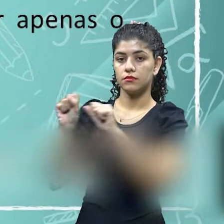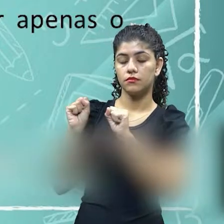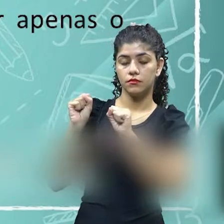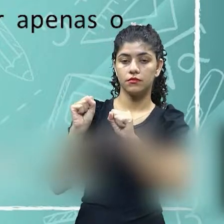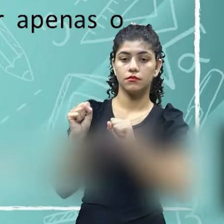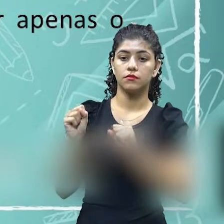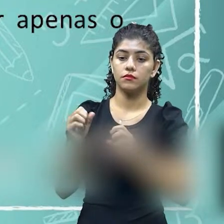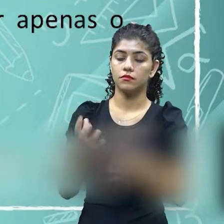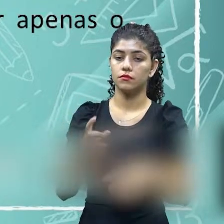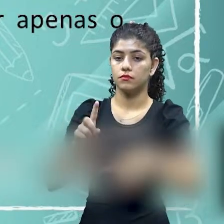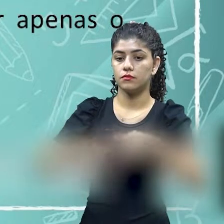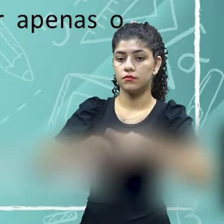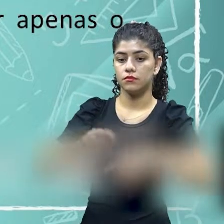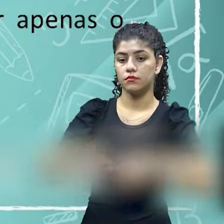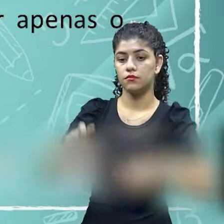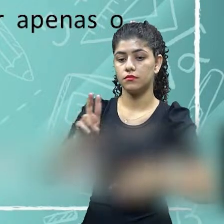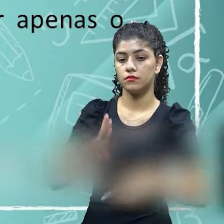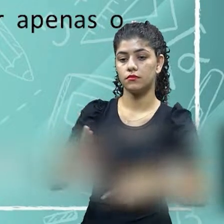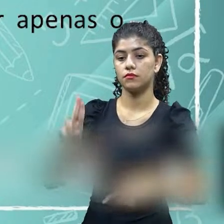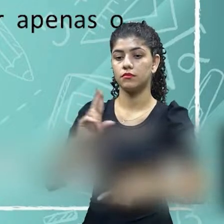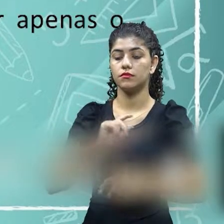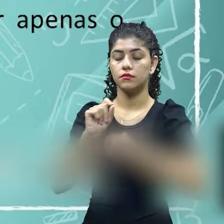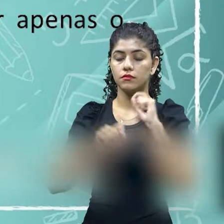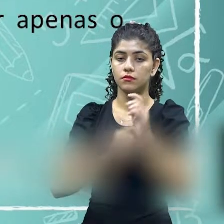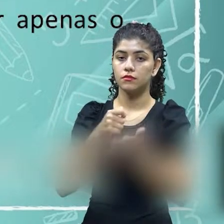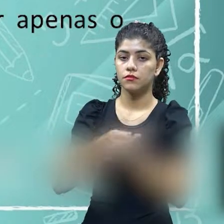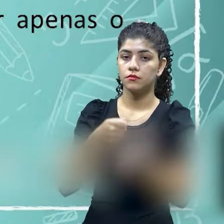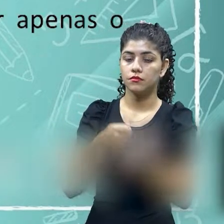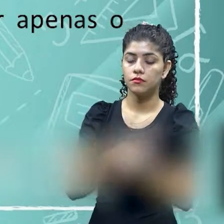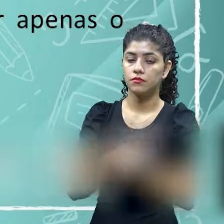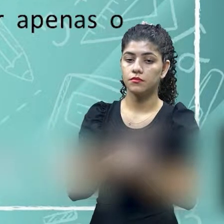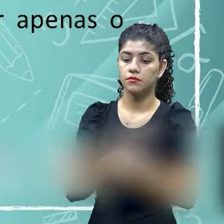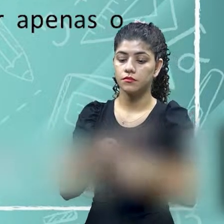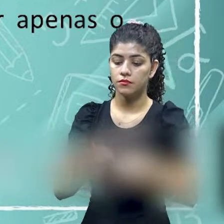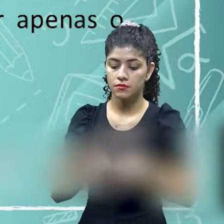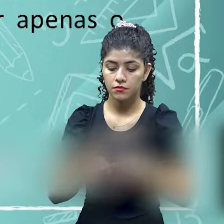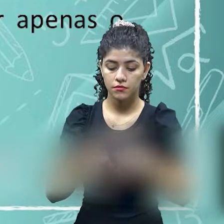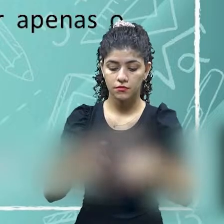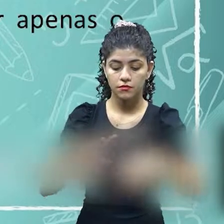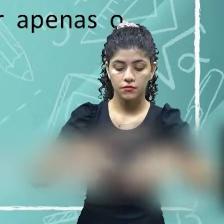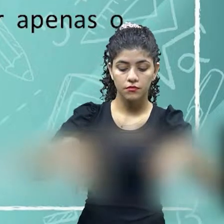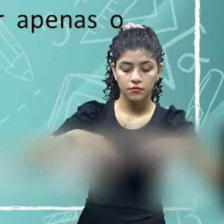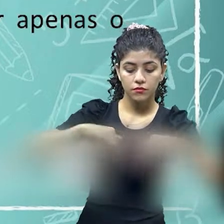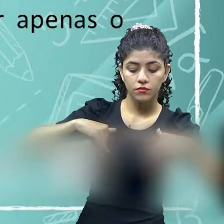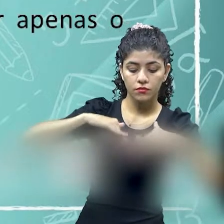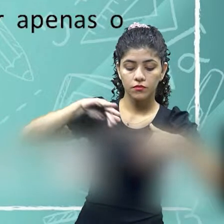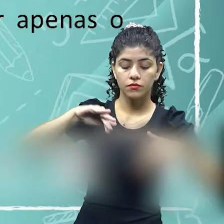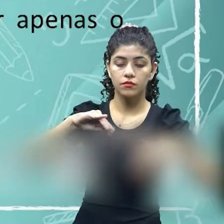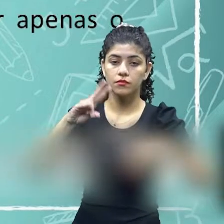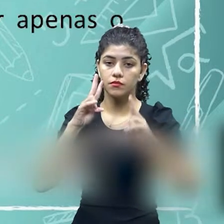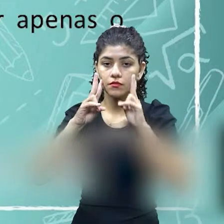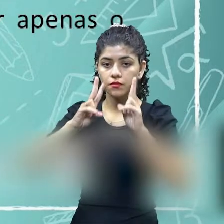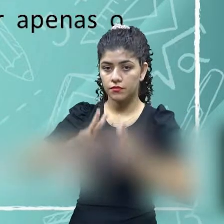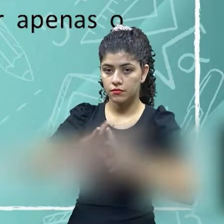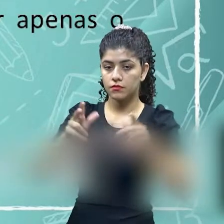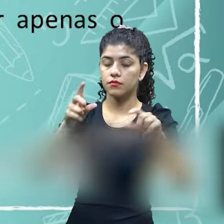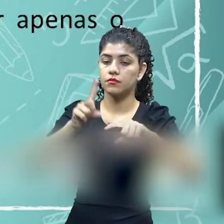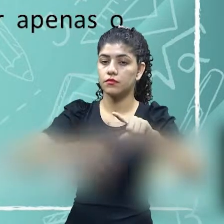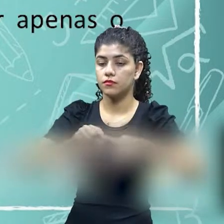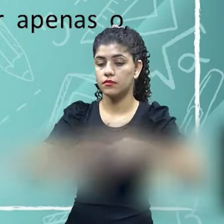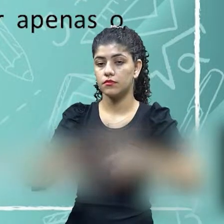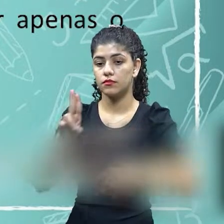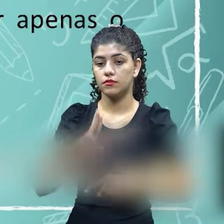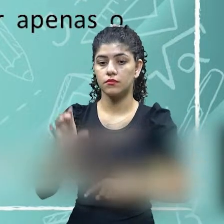A utilização deste termo obriga o exportador a desembaraçar a mercadoria para exportação e utilizar apenas o transporte